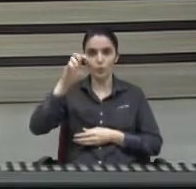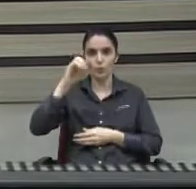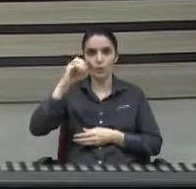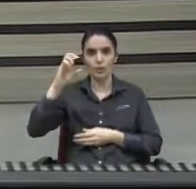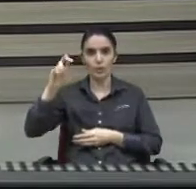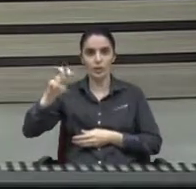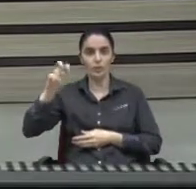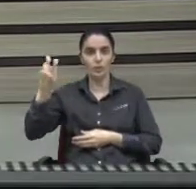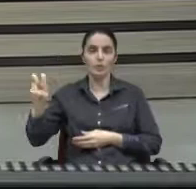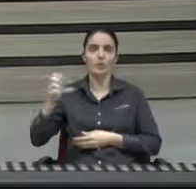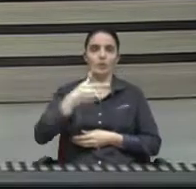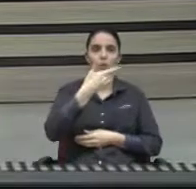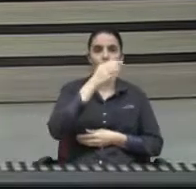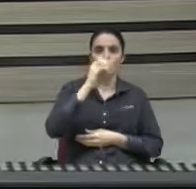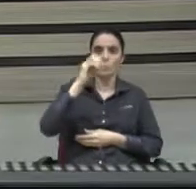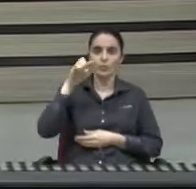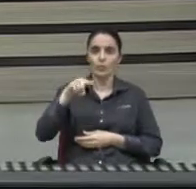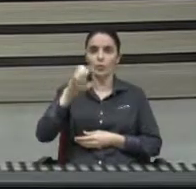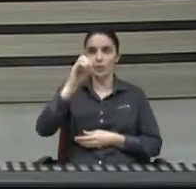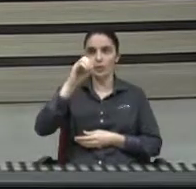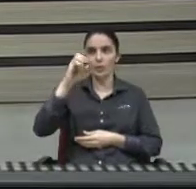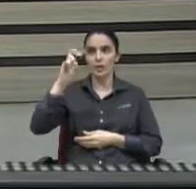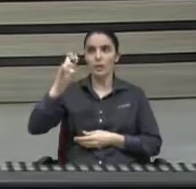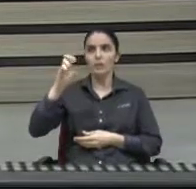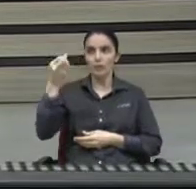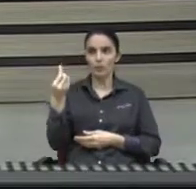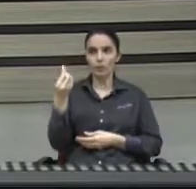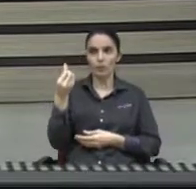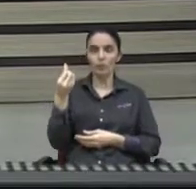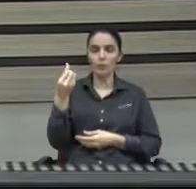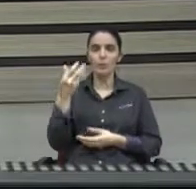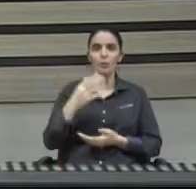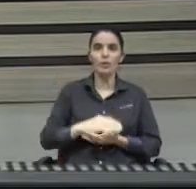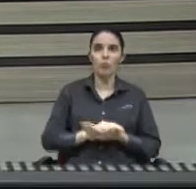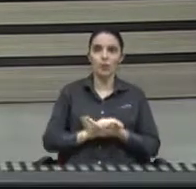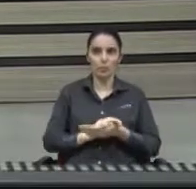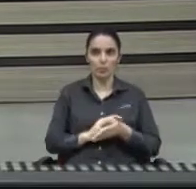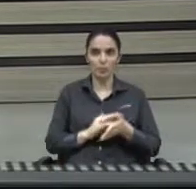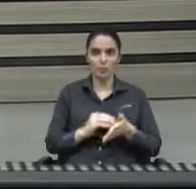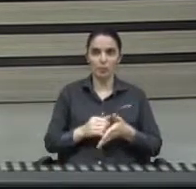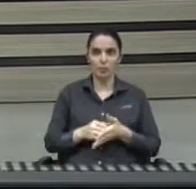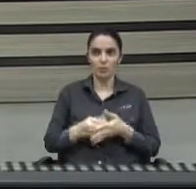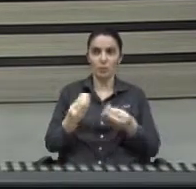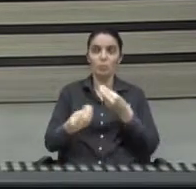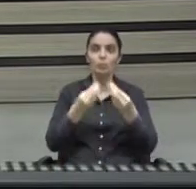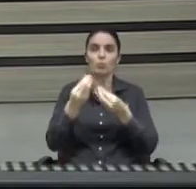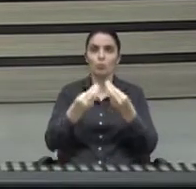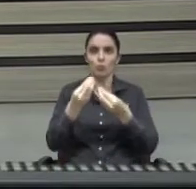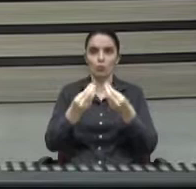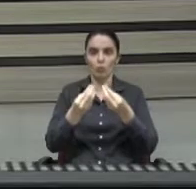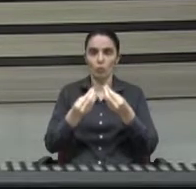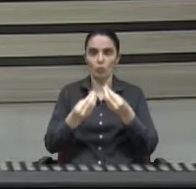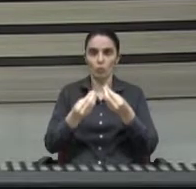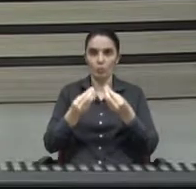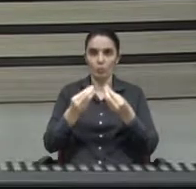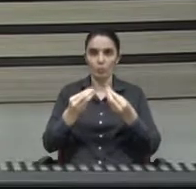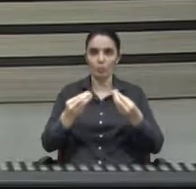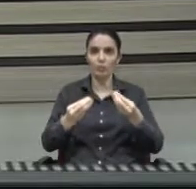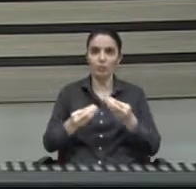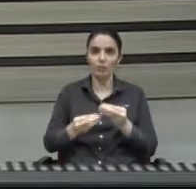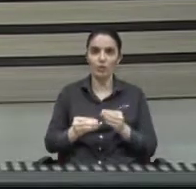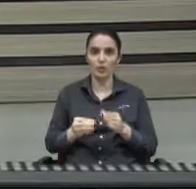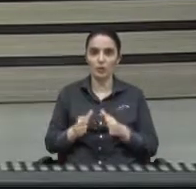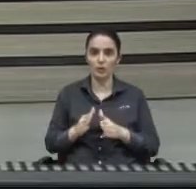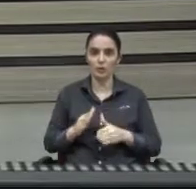20 mil 56/2006 referentes às sindicâncias realizadas para averiguar o uso de bens públicos para a realização de